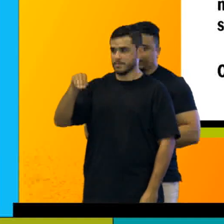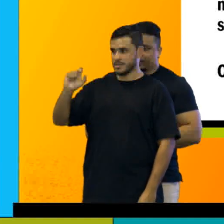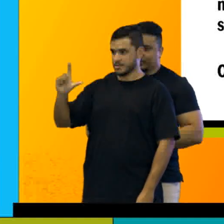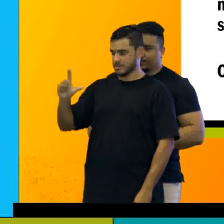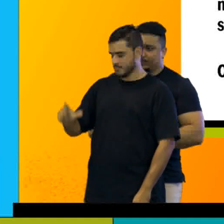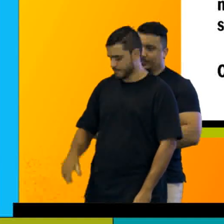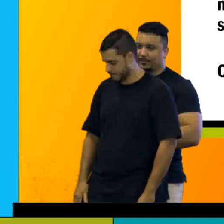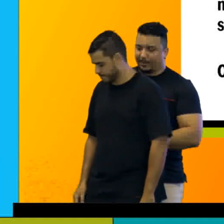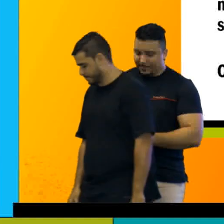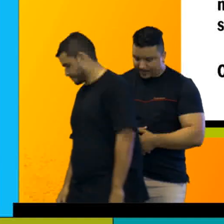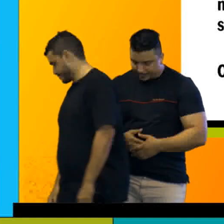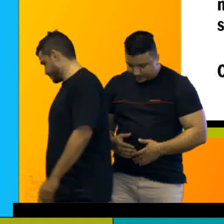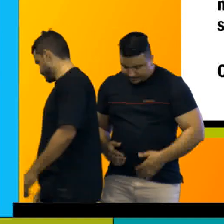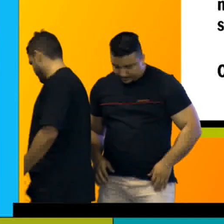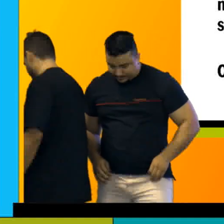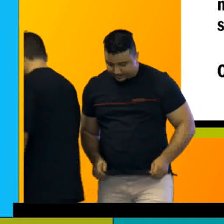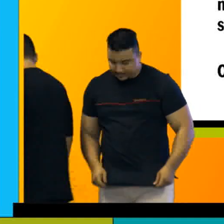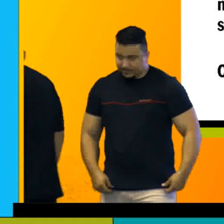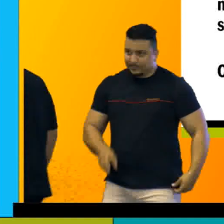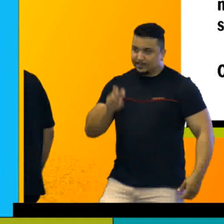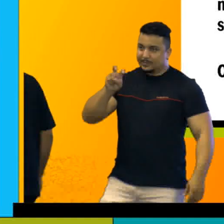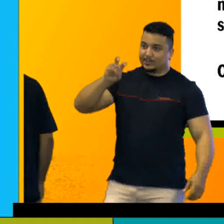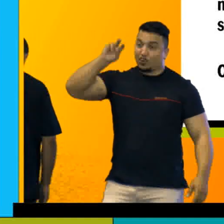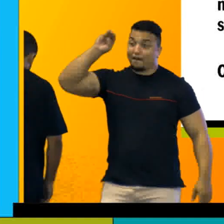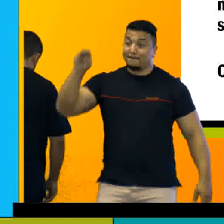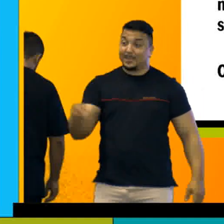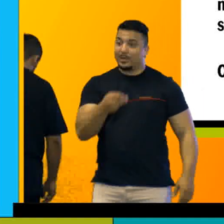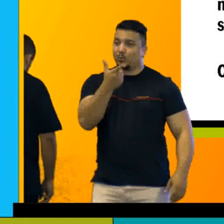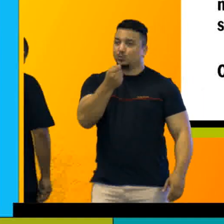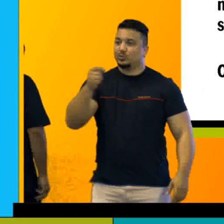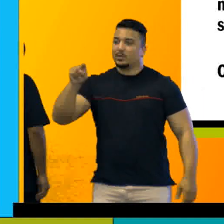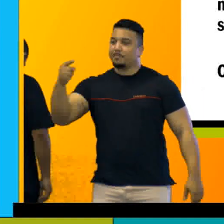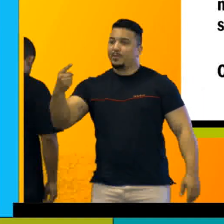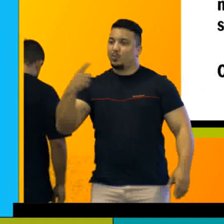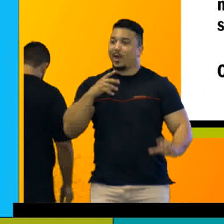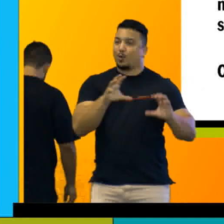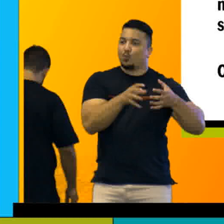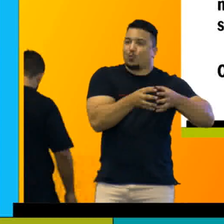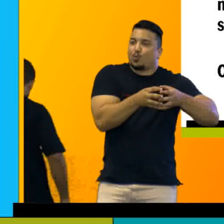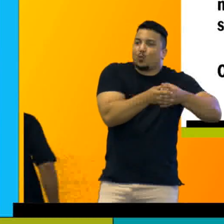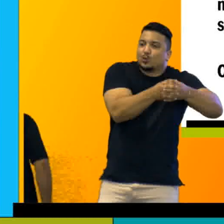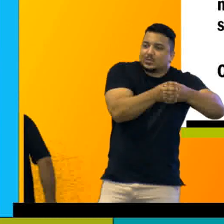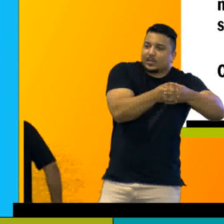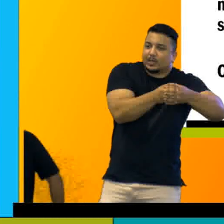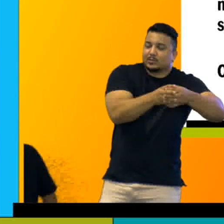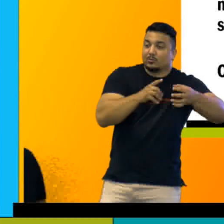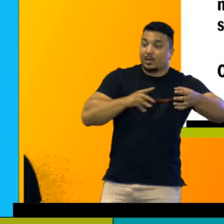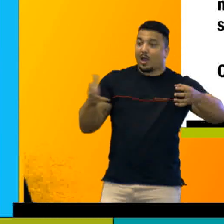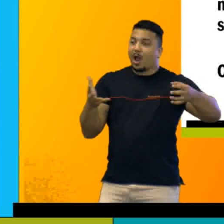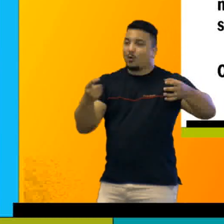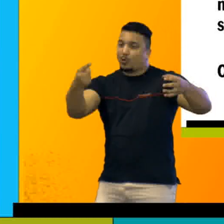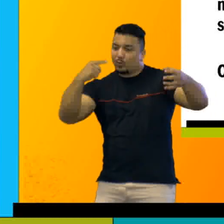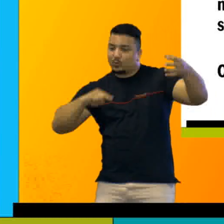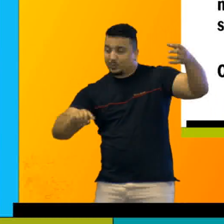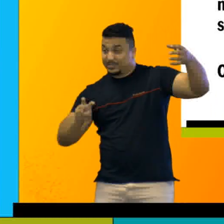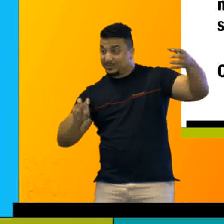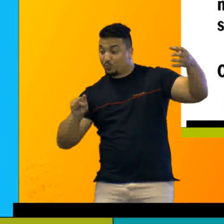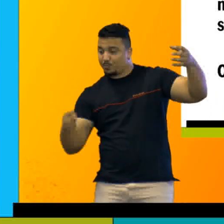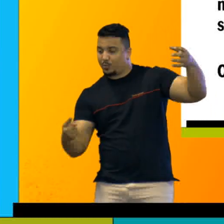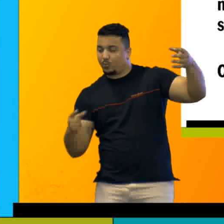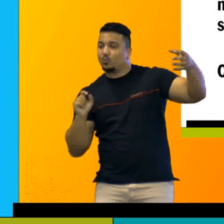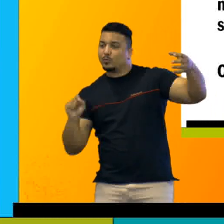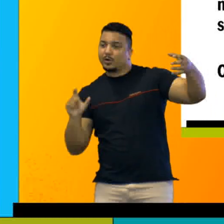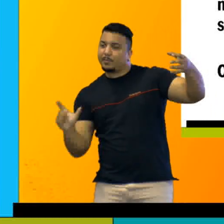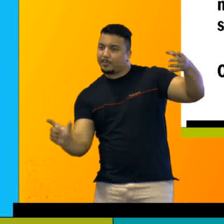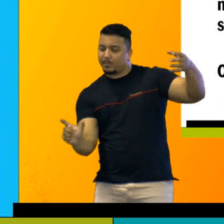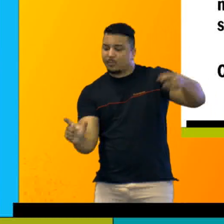5 milhões e 200 mil lá em cima, que era a concentração. E deu agora lá embaixo 5.000,